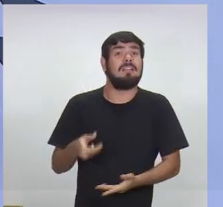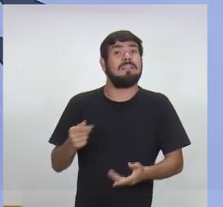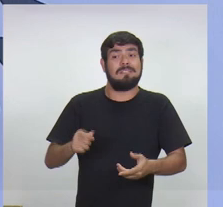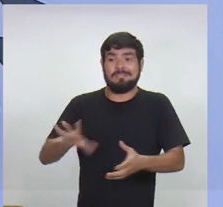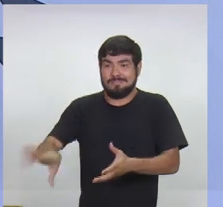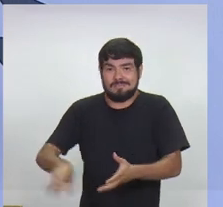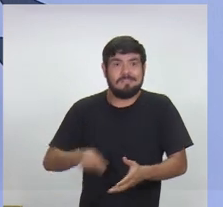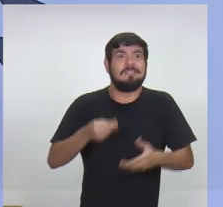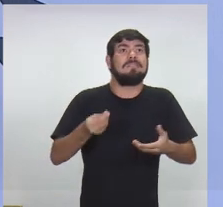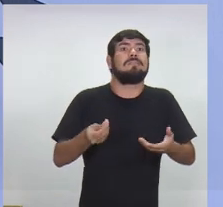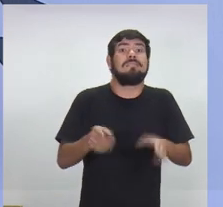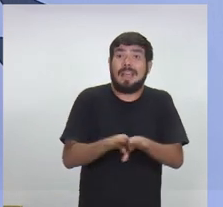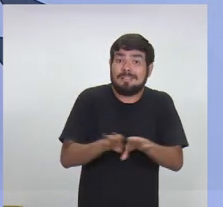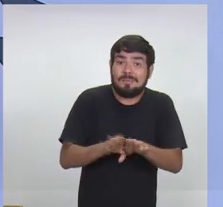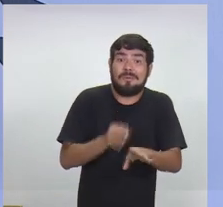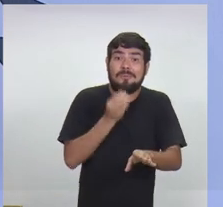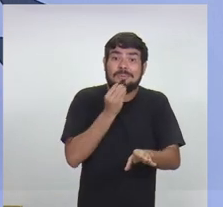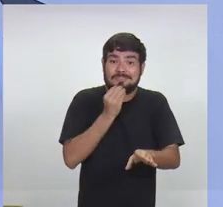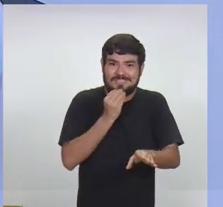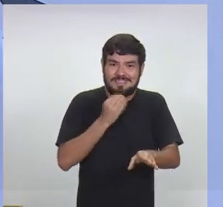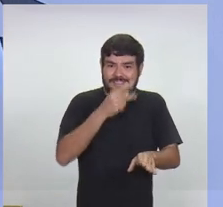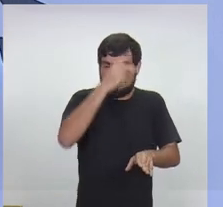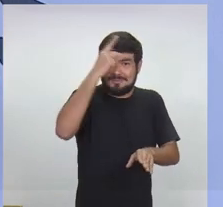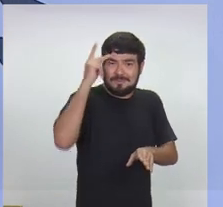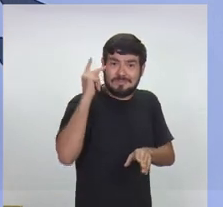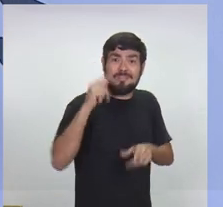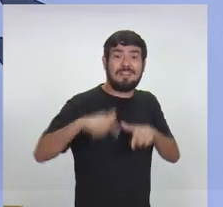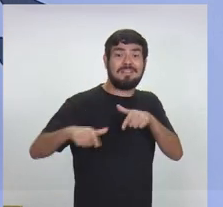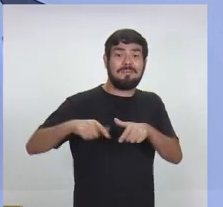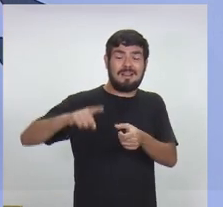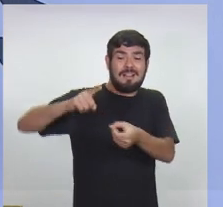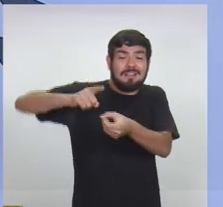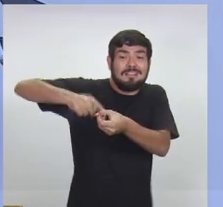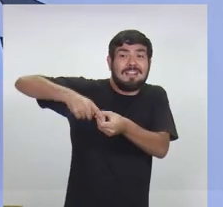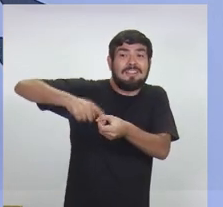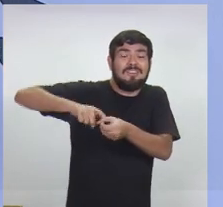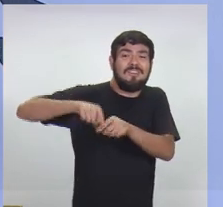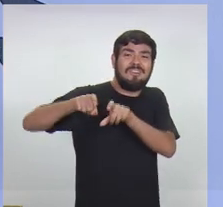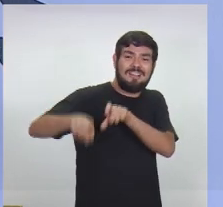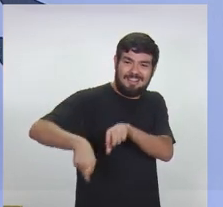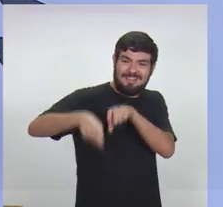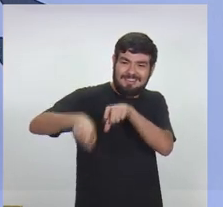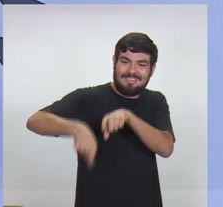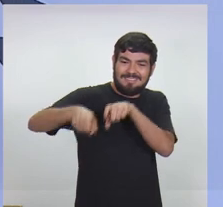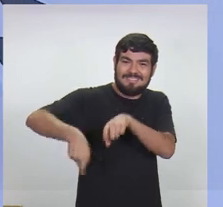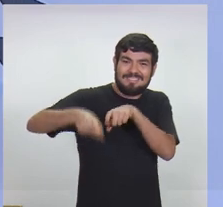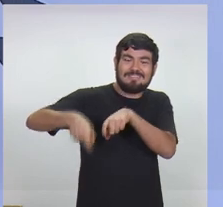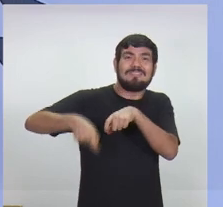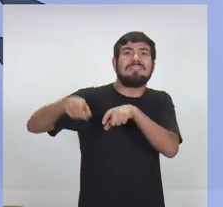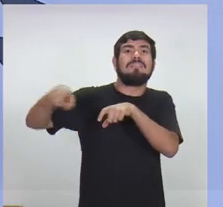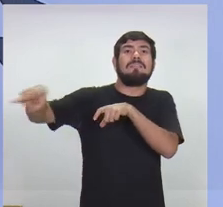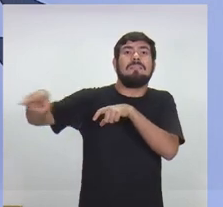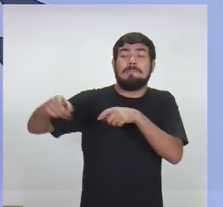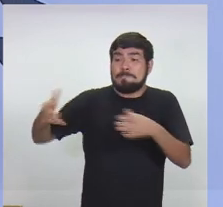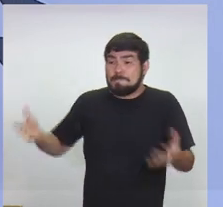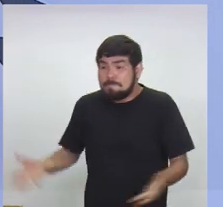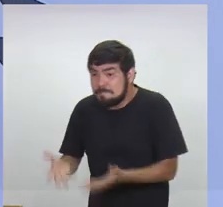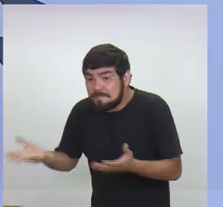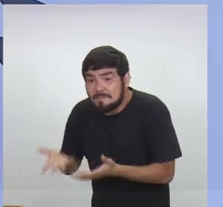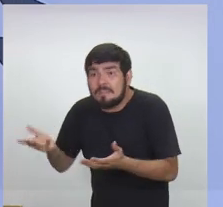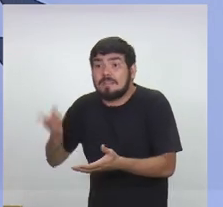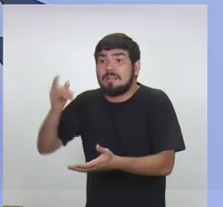precisa dar oportunidade lá pequeno agricultor da assistência técnica para ele facilitando linha de financiamento e trabalhando na regularização